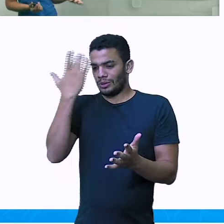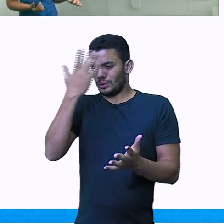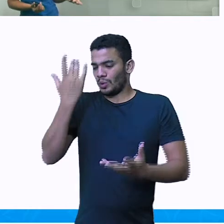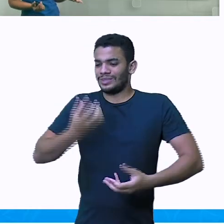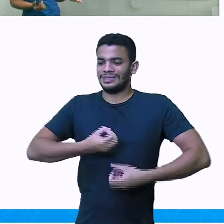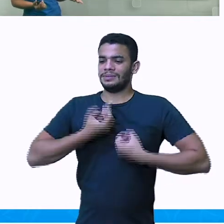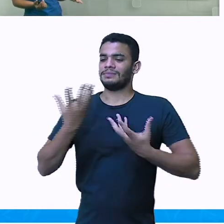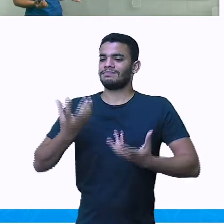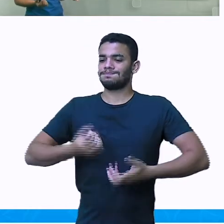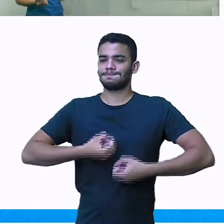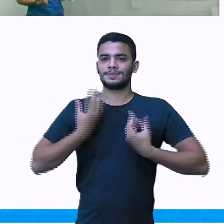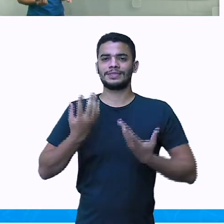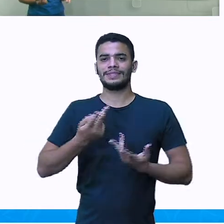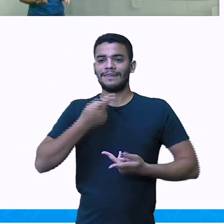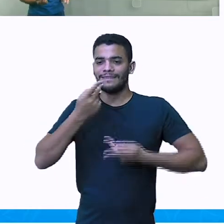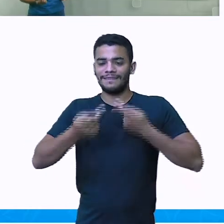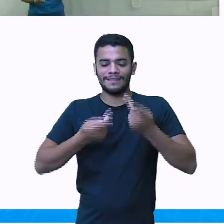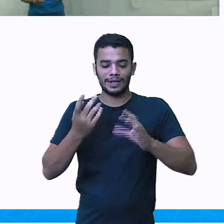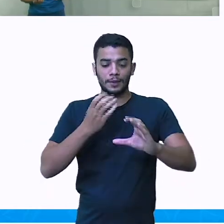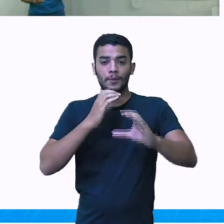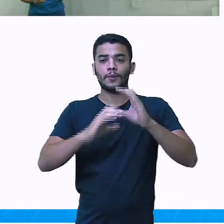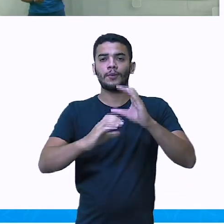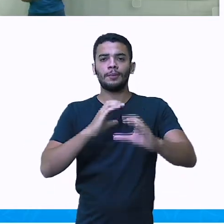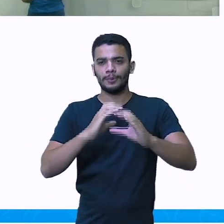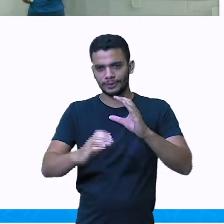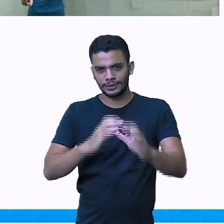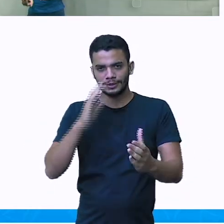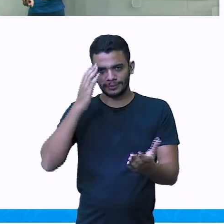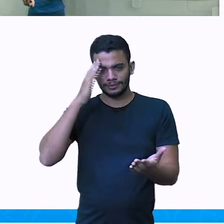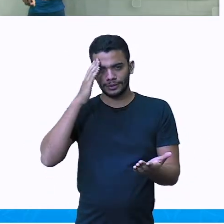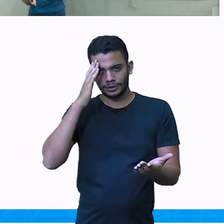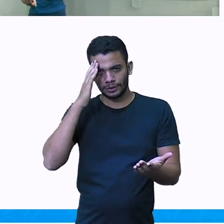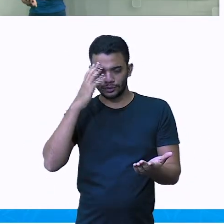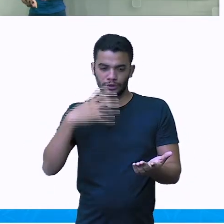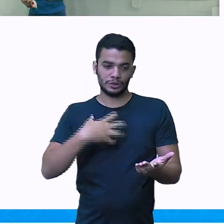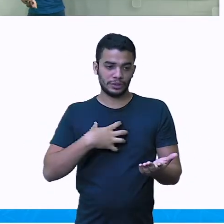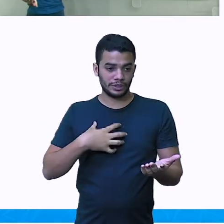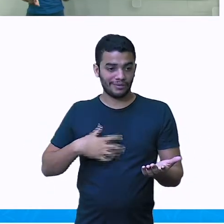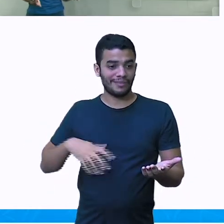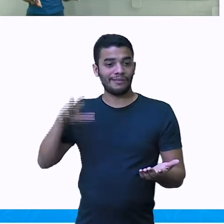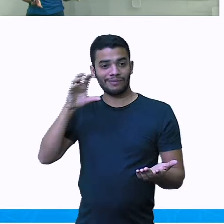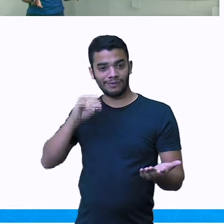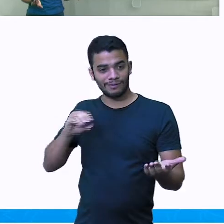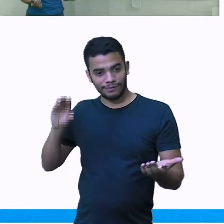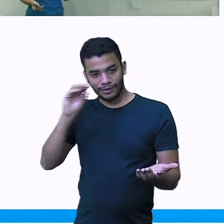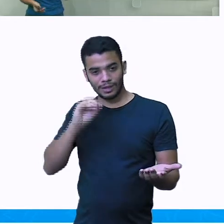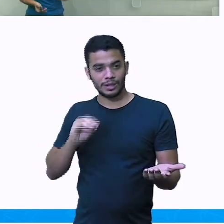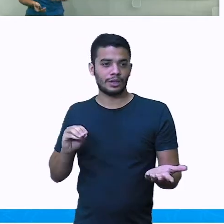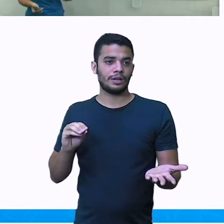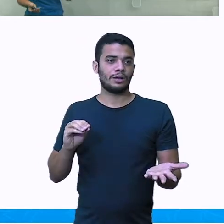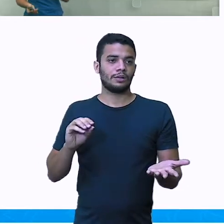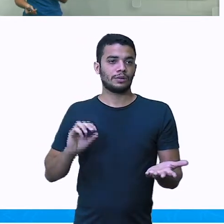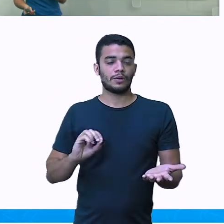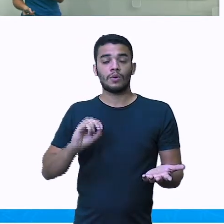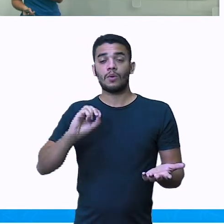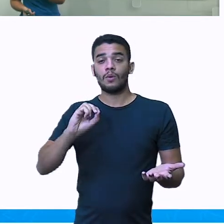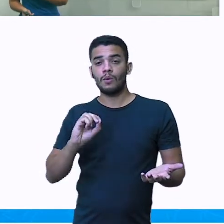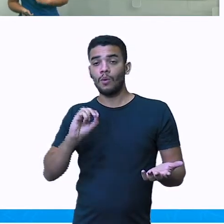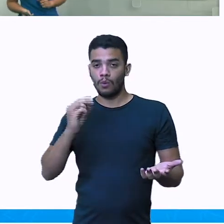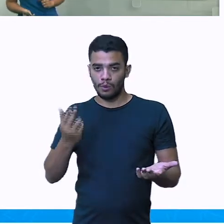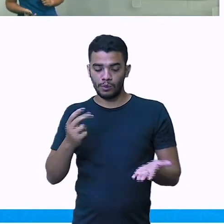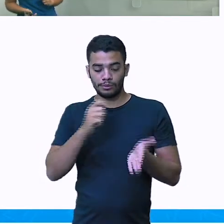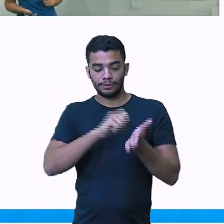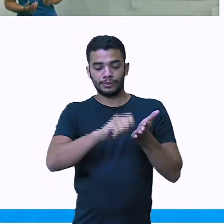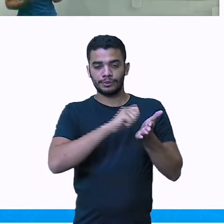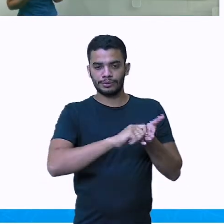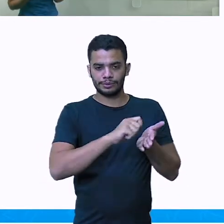seus sentimentos, podendo esses serem escritos ou falados. A temática